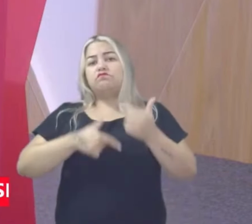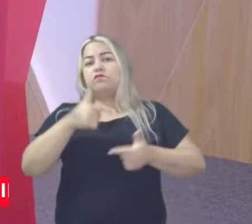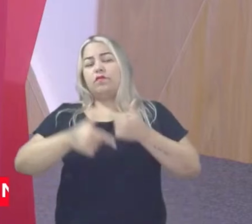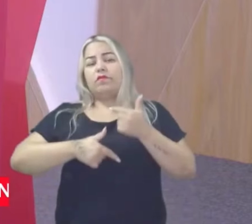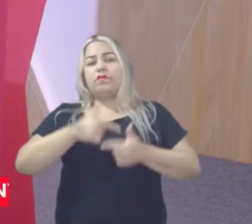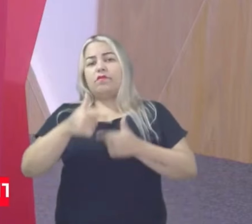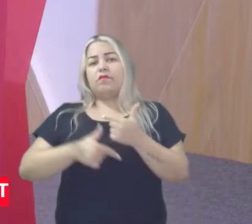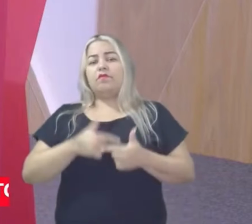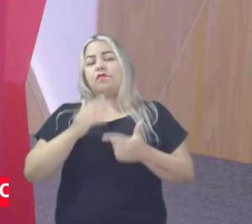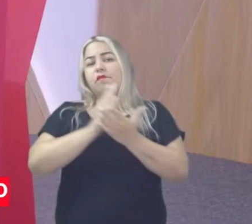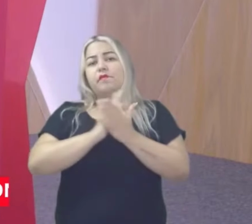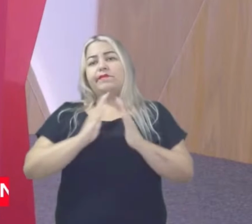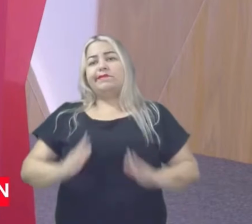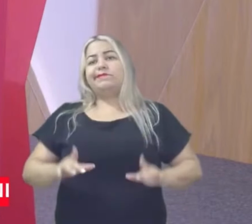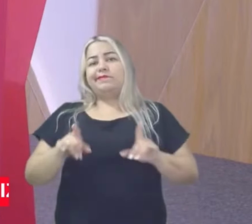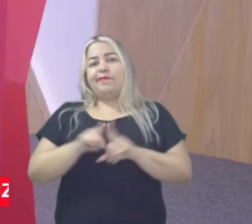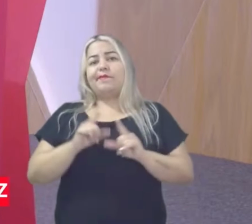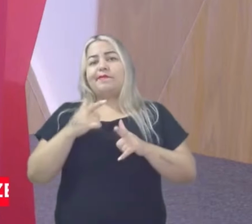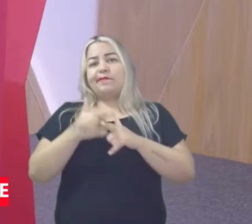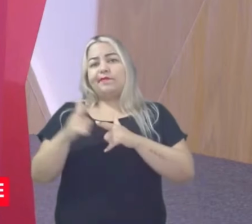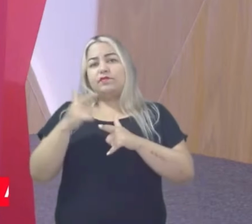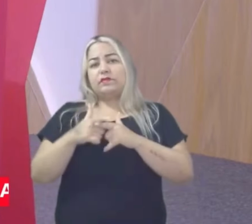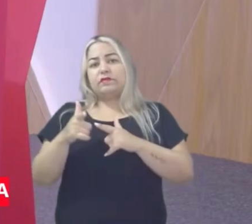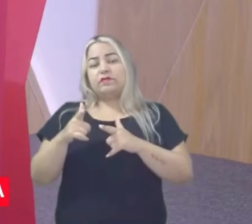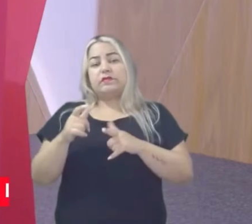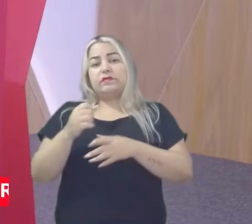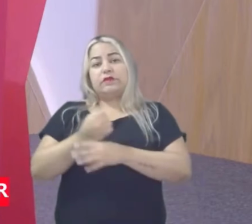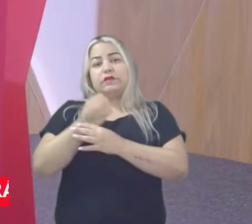essa letalidade policial, Claudinho?